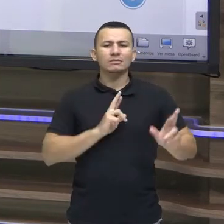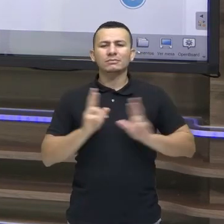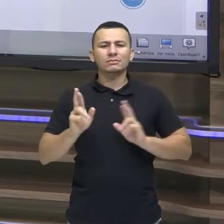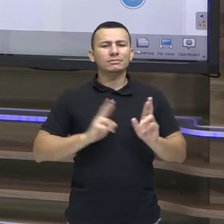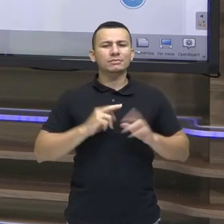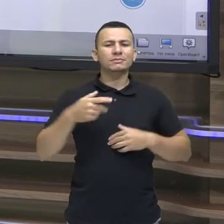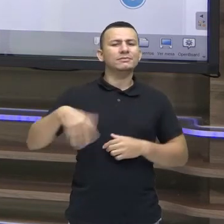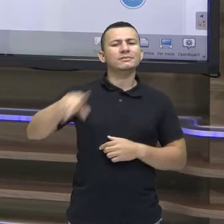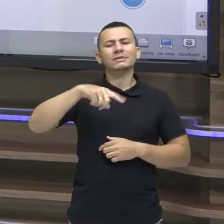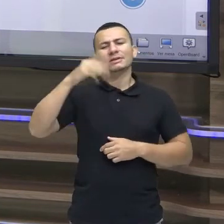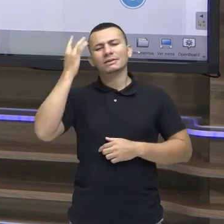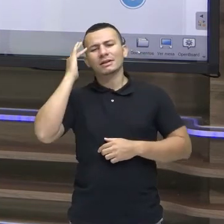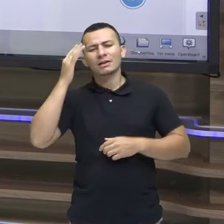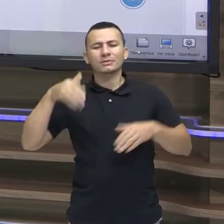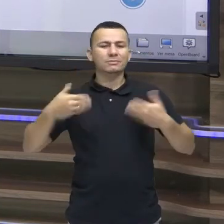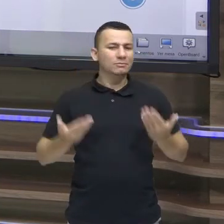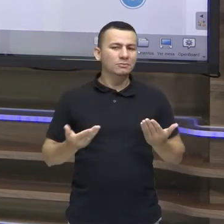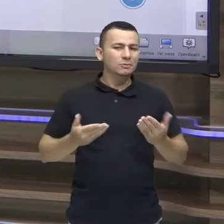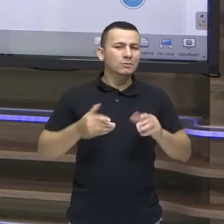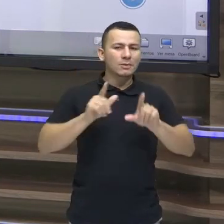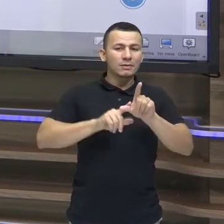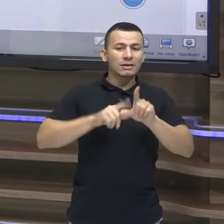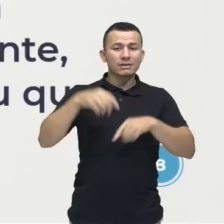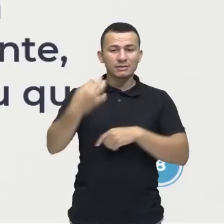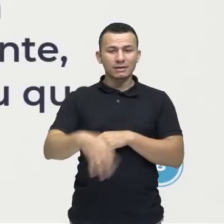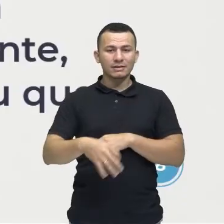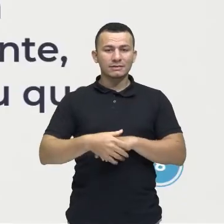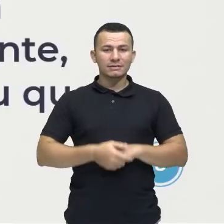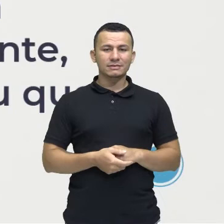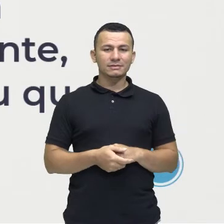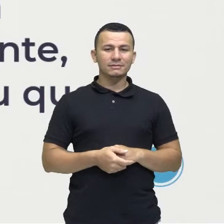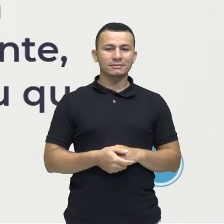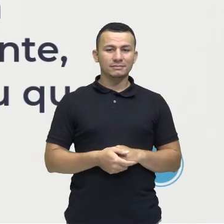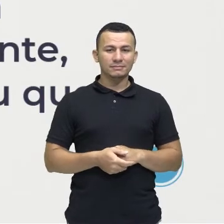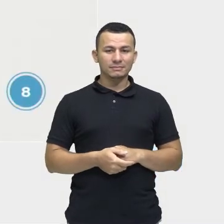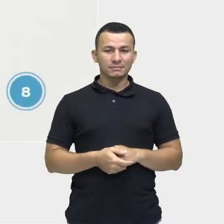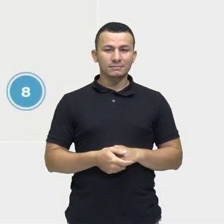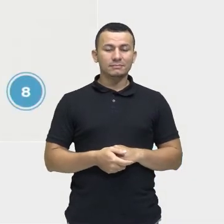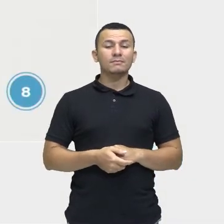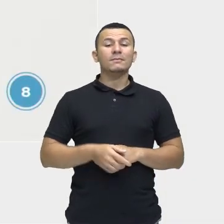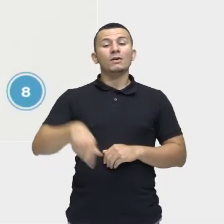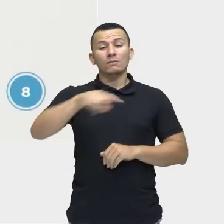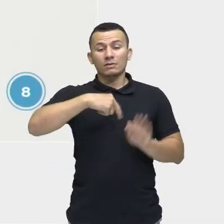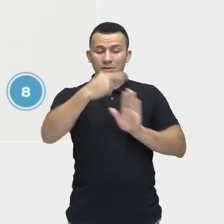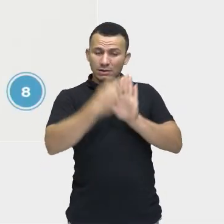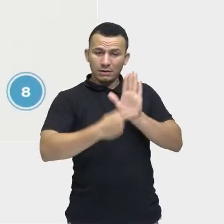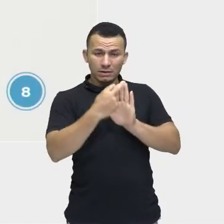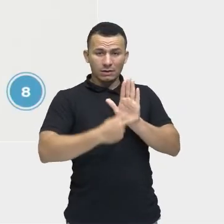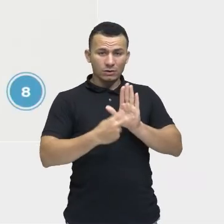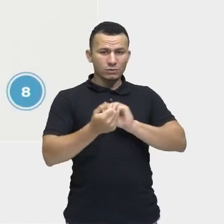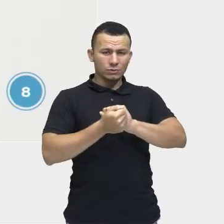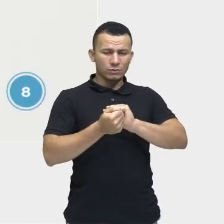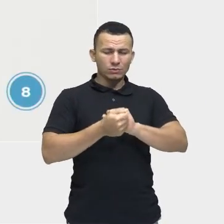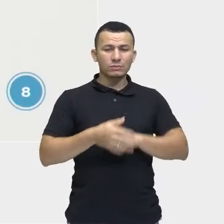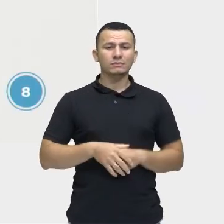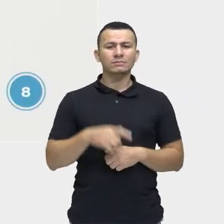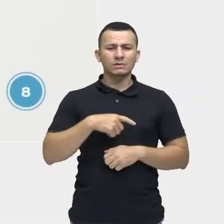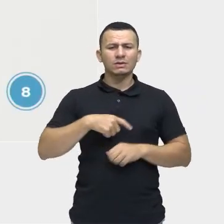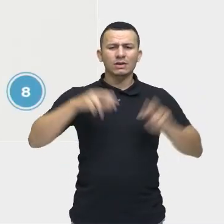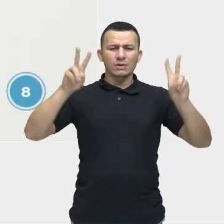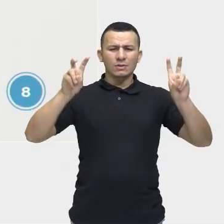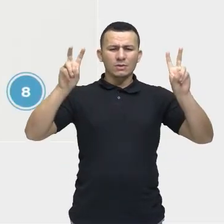de número 3 é, gente? Qual é a letra? Vamos para a questão? Olha aí, vou ler com você e você lê aí. O coveiro, de